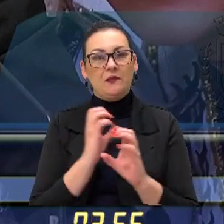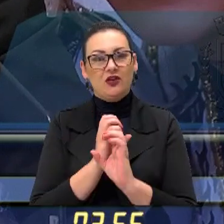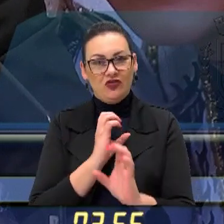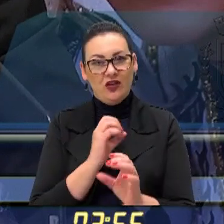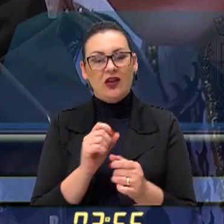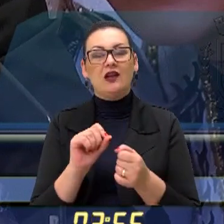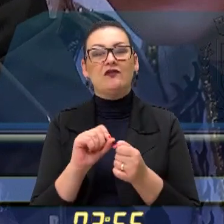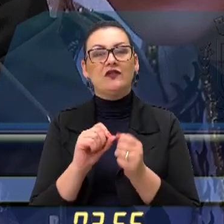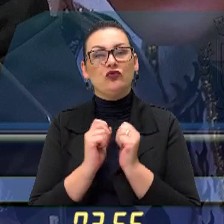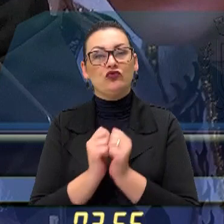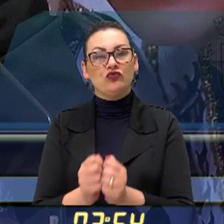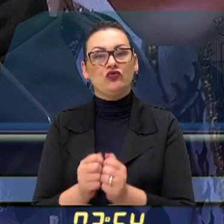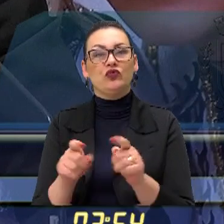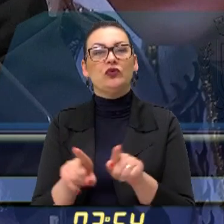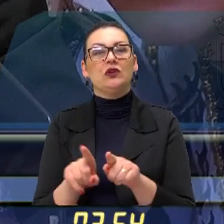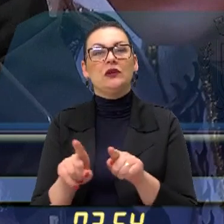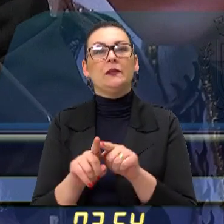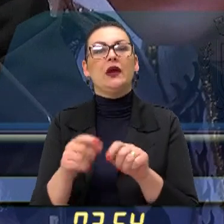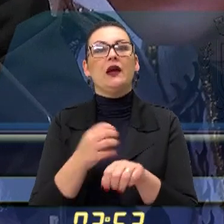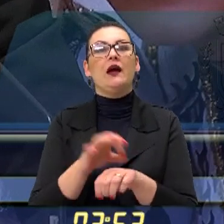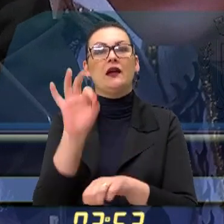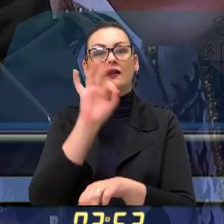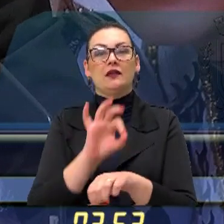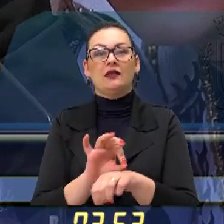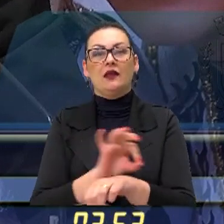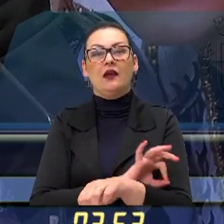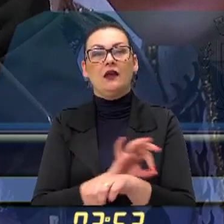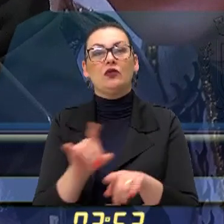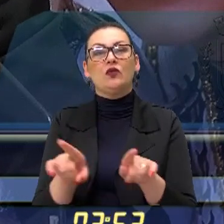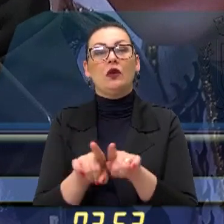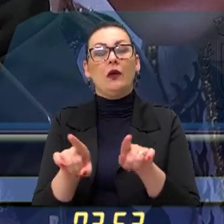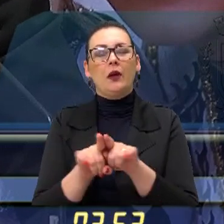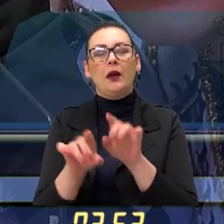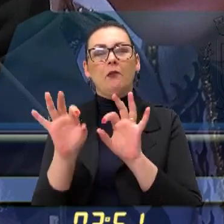engenheiro que esteve junto ali, com o arquiteto e projetou, meus parabéns.